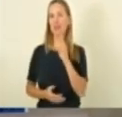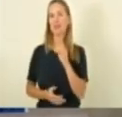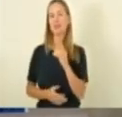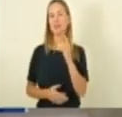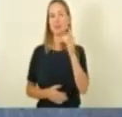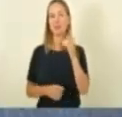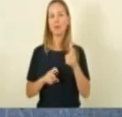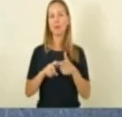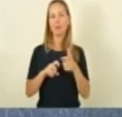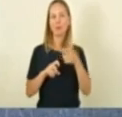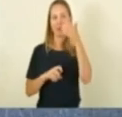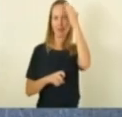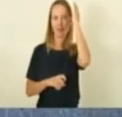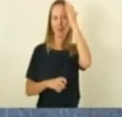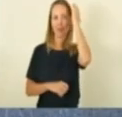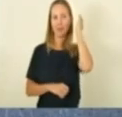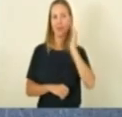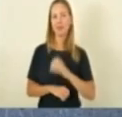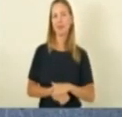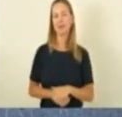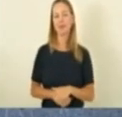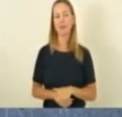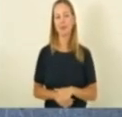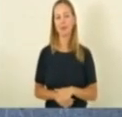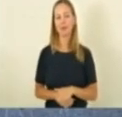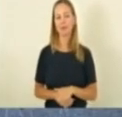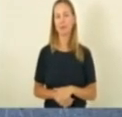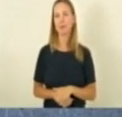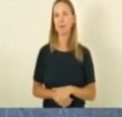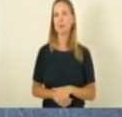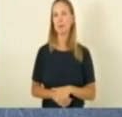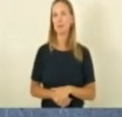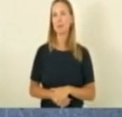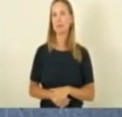Hércules. Pessoal, ainda tinha 5 minutos, hein?